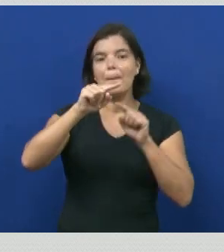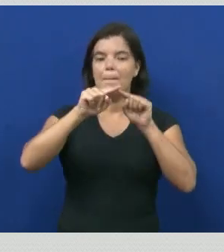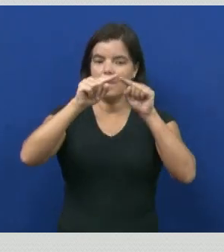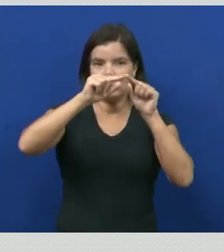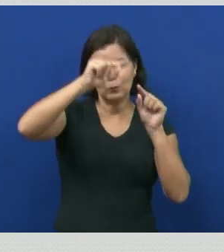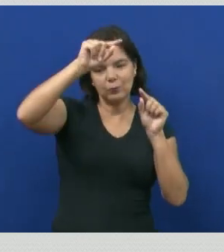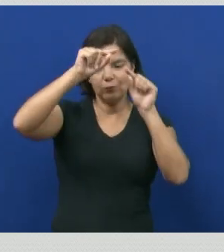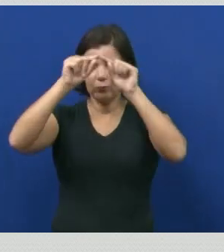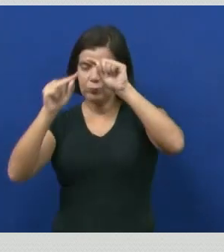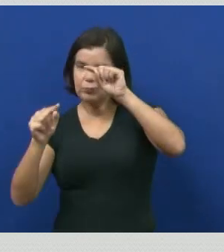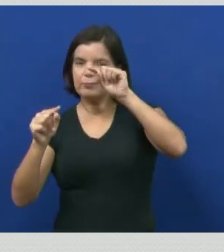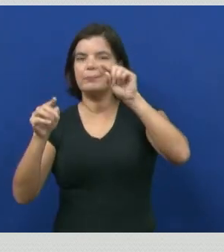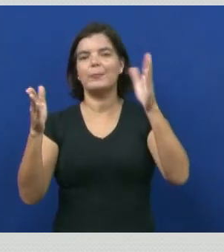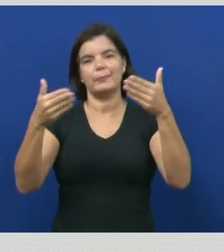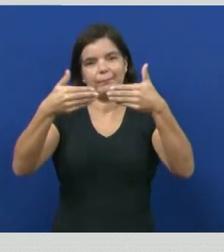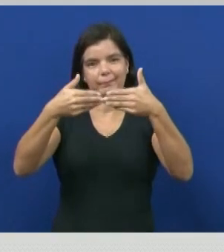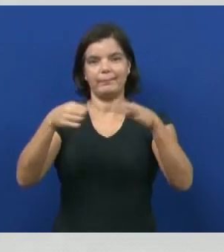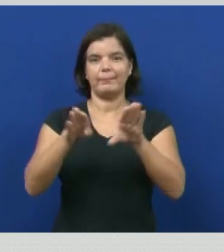retas.